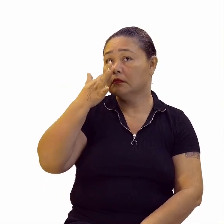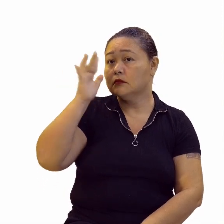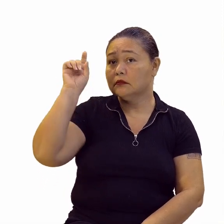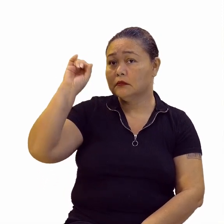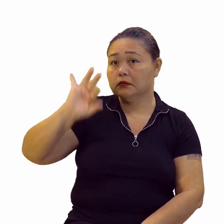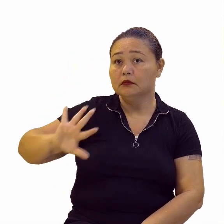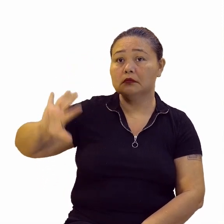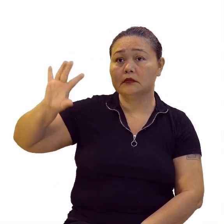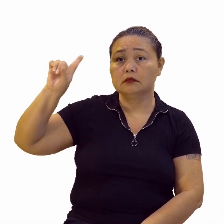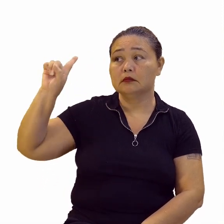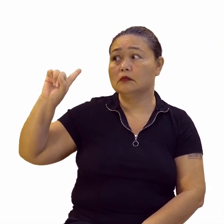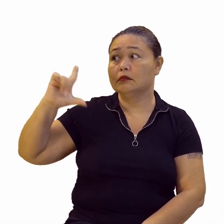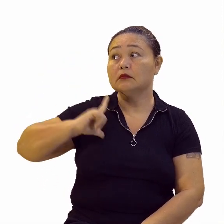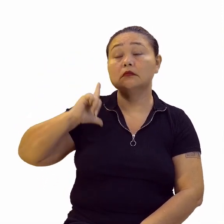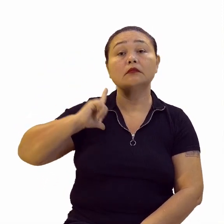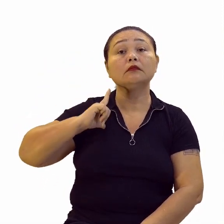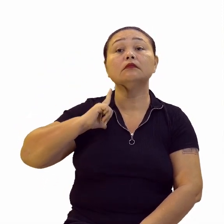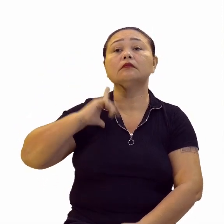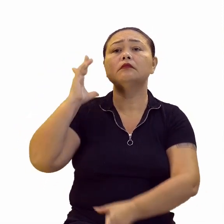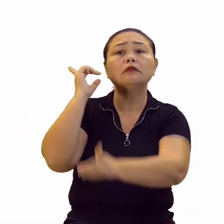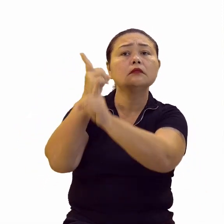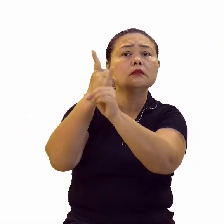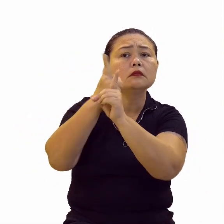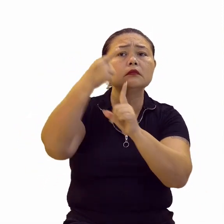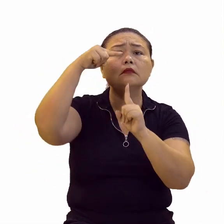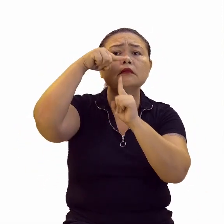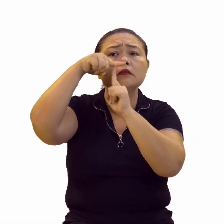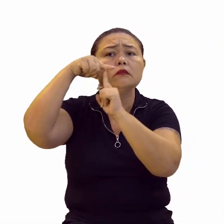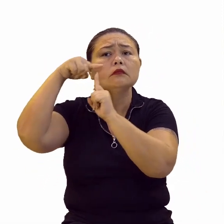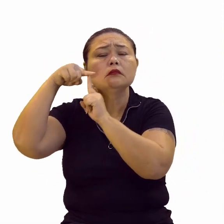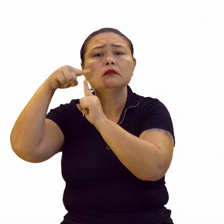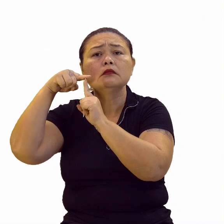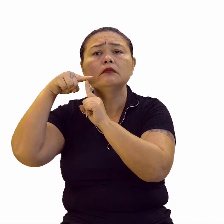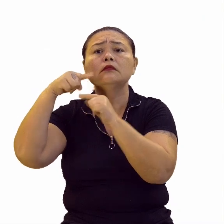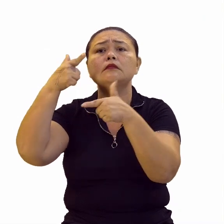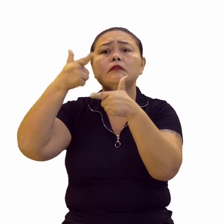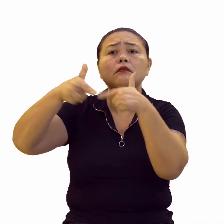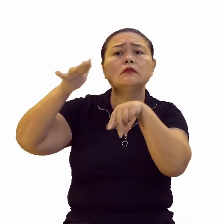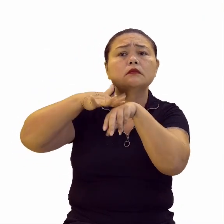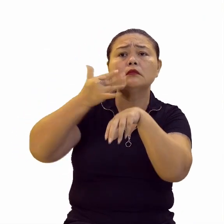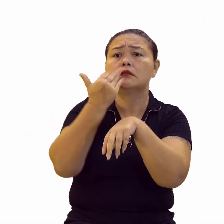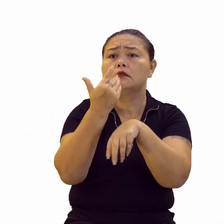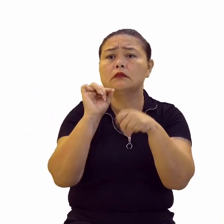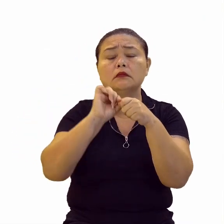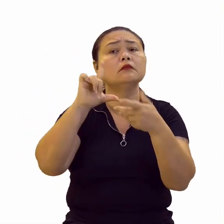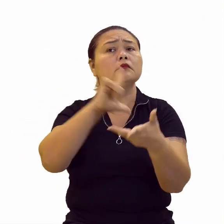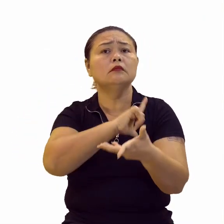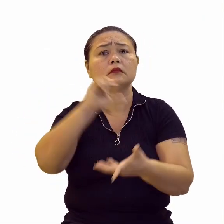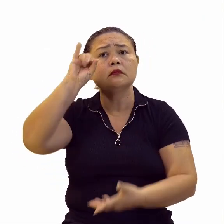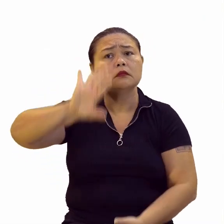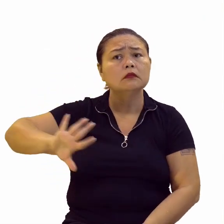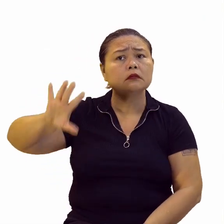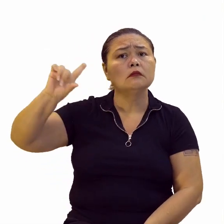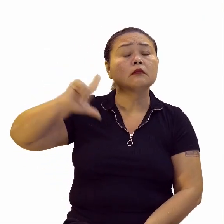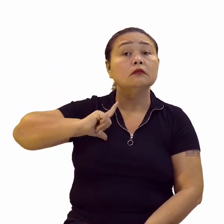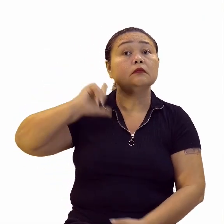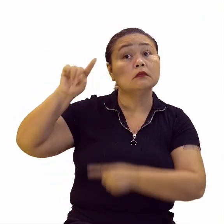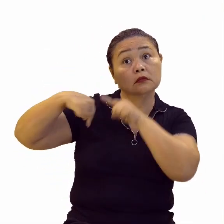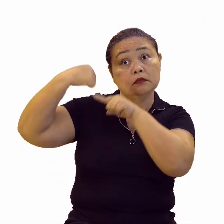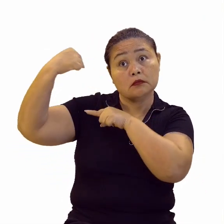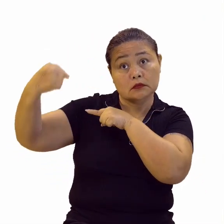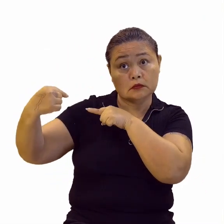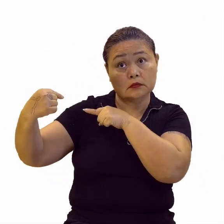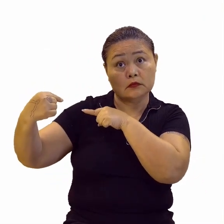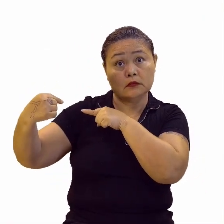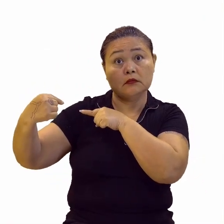imagem abaixo e identifique os tipos de transtornos alimentares presentes na imagem e, em seguida, marque